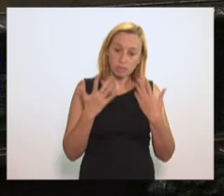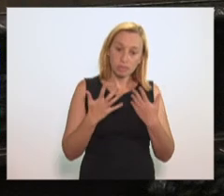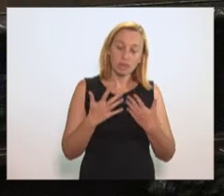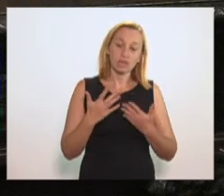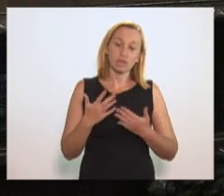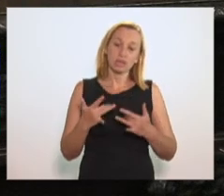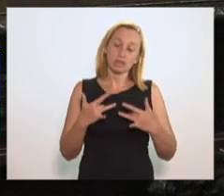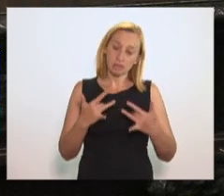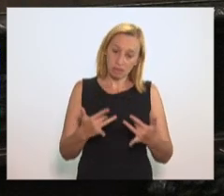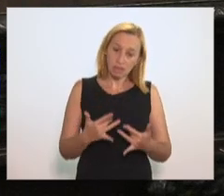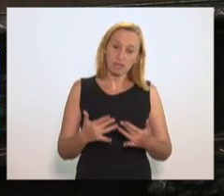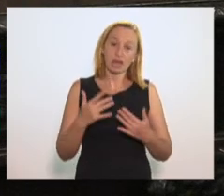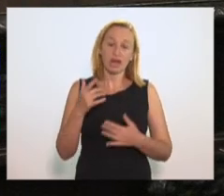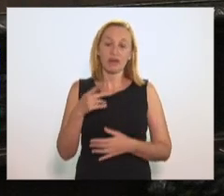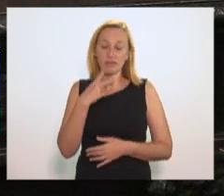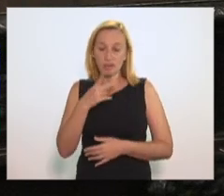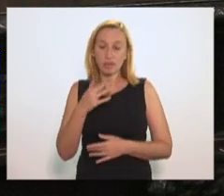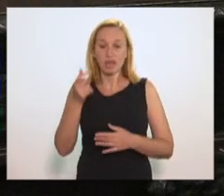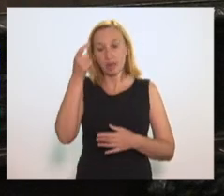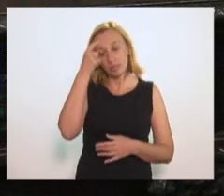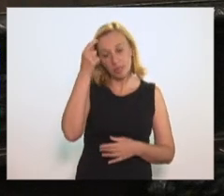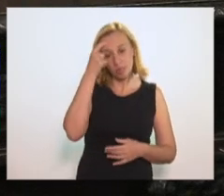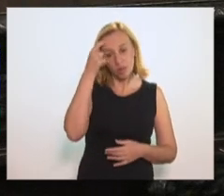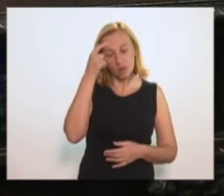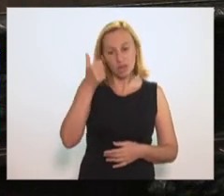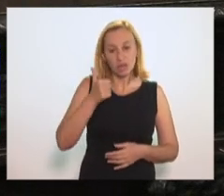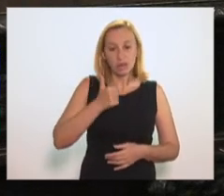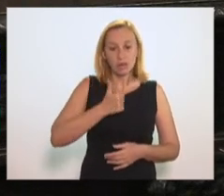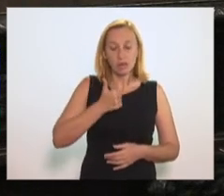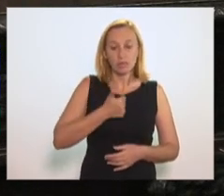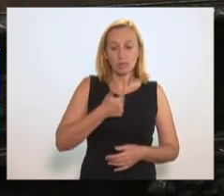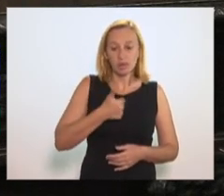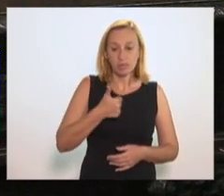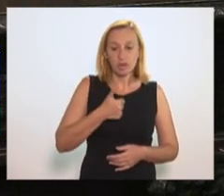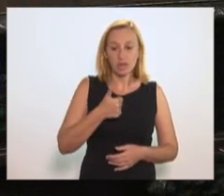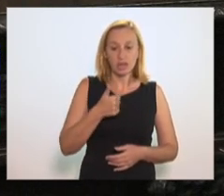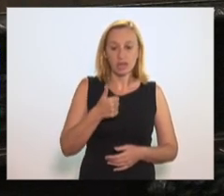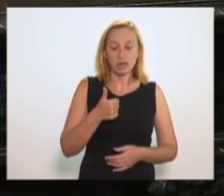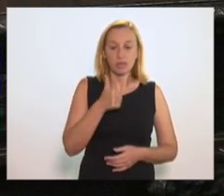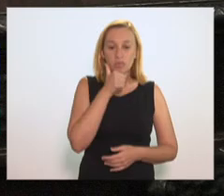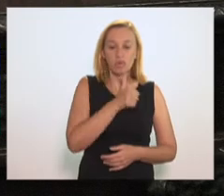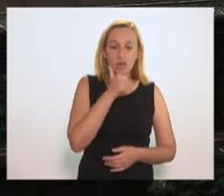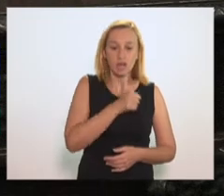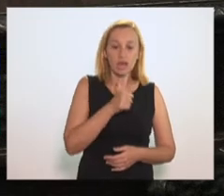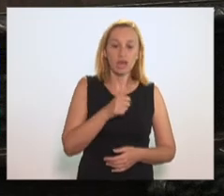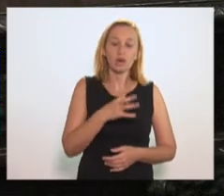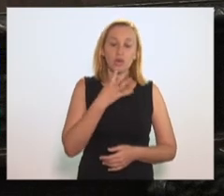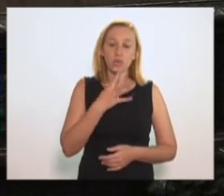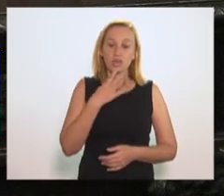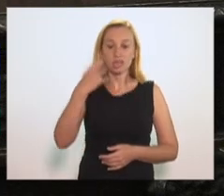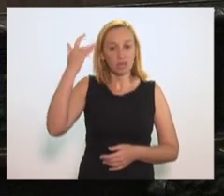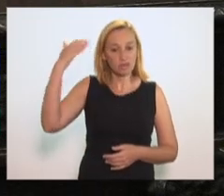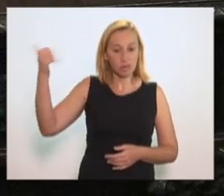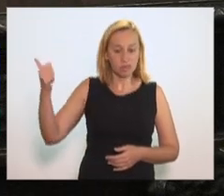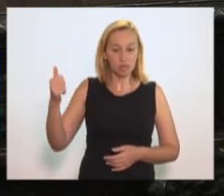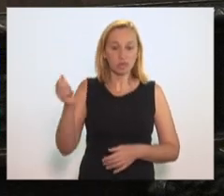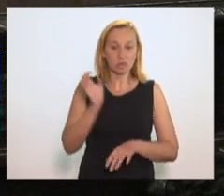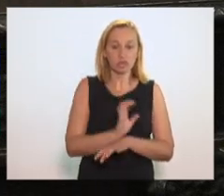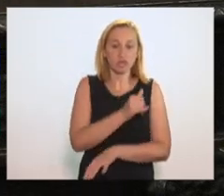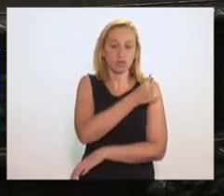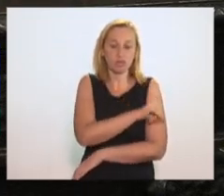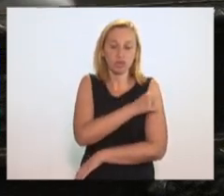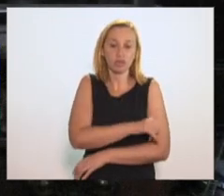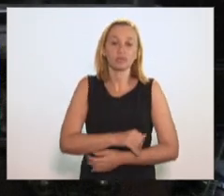família e a memória desta primeira dama tão querida e tão reconhecida sobretudo pelo povo do antigo estado do Rio de Janeiro